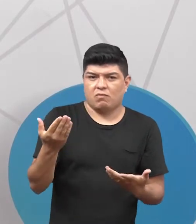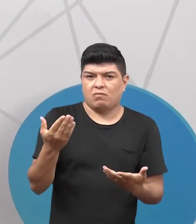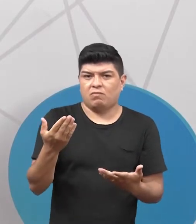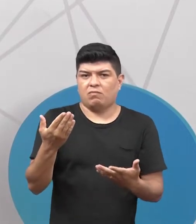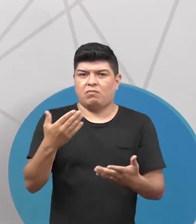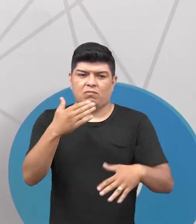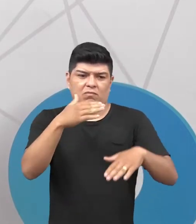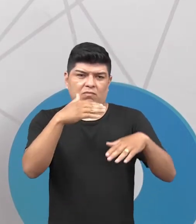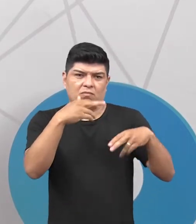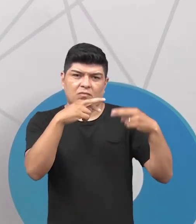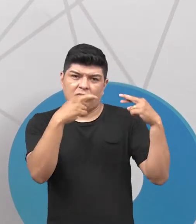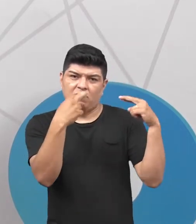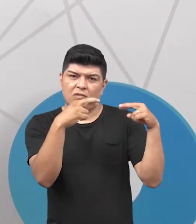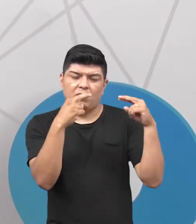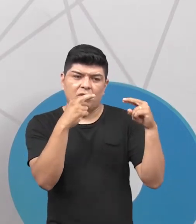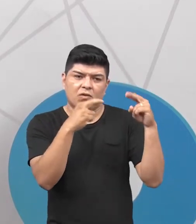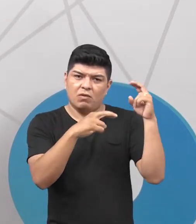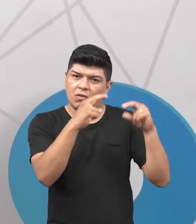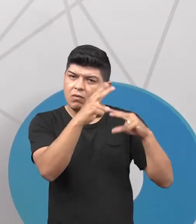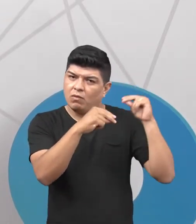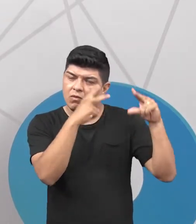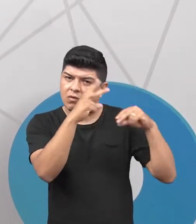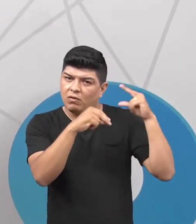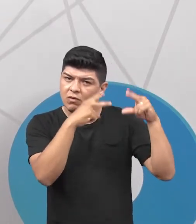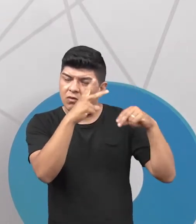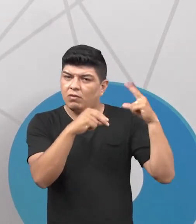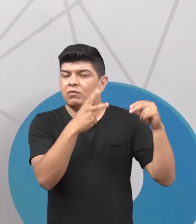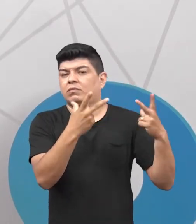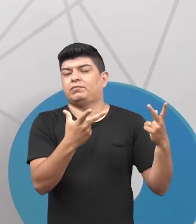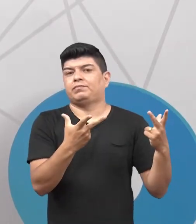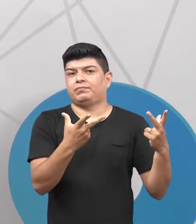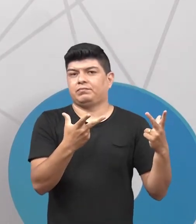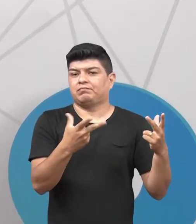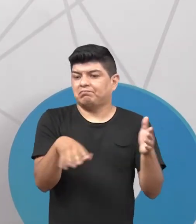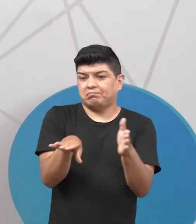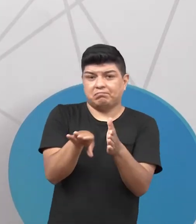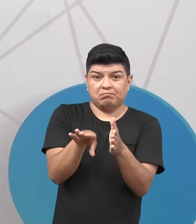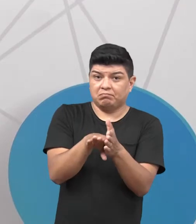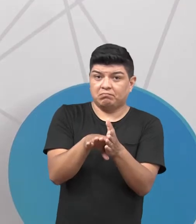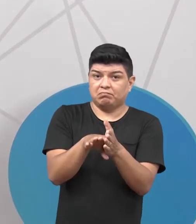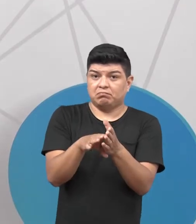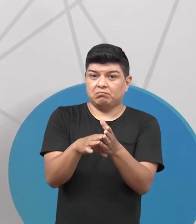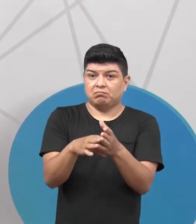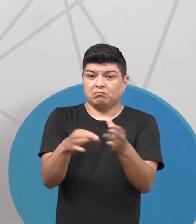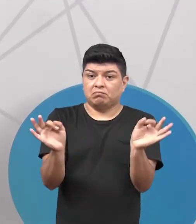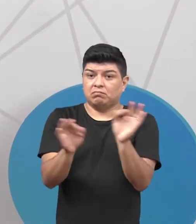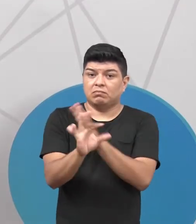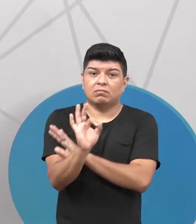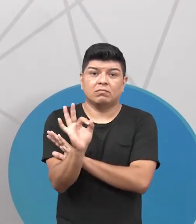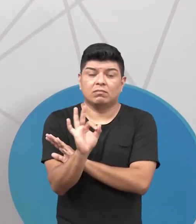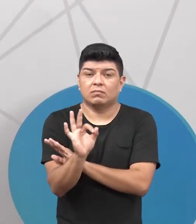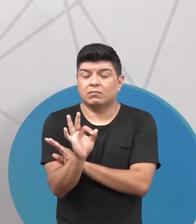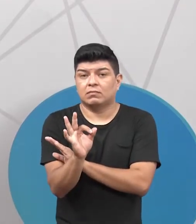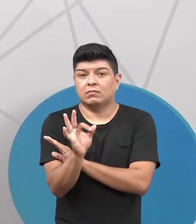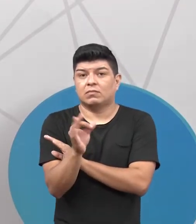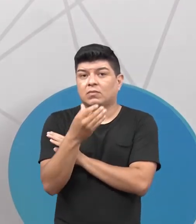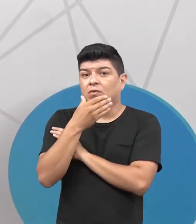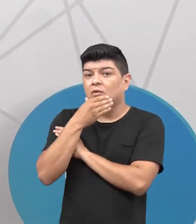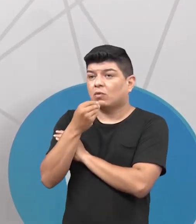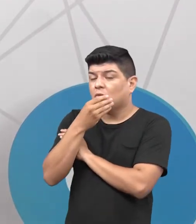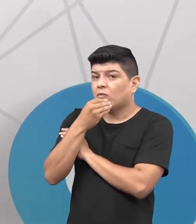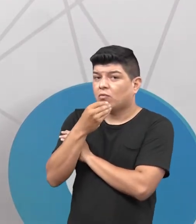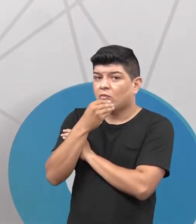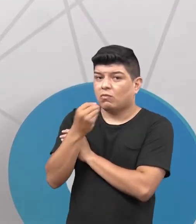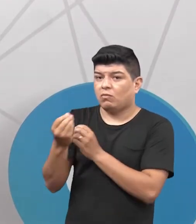se o treinamento militar dava coragem ou não. E aí eles não chegaram a uma conclusão. O espartano dizendo que o